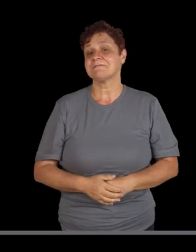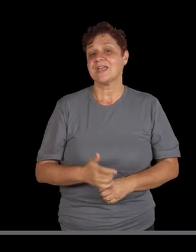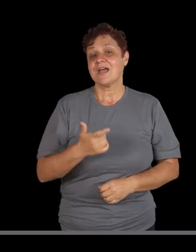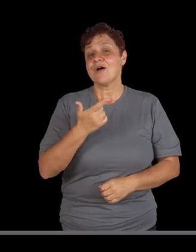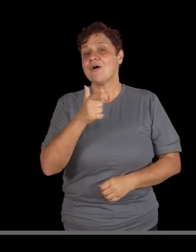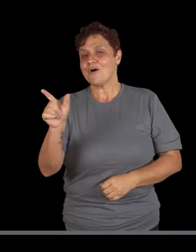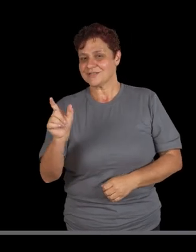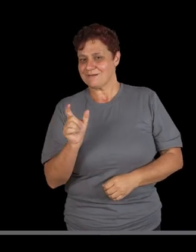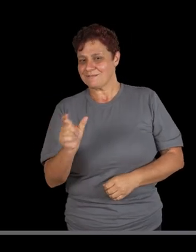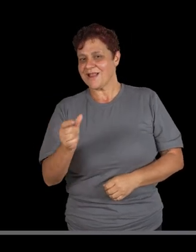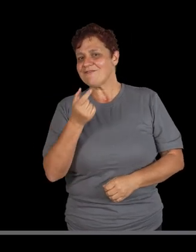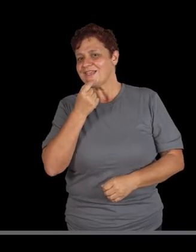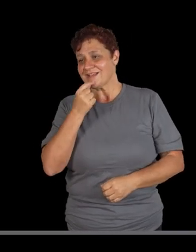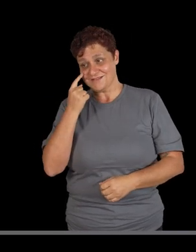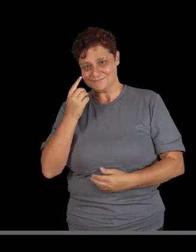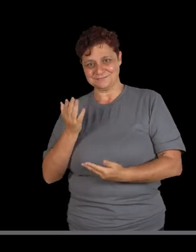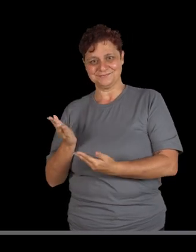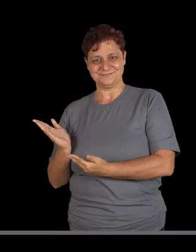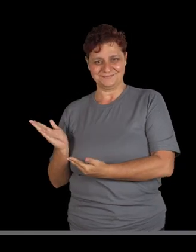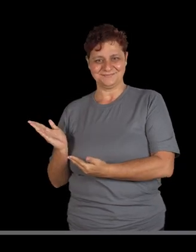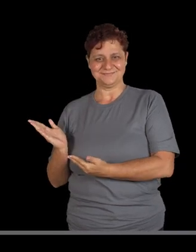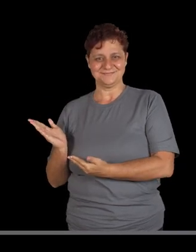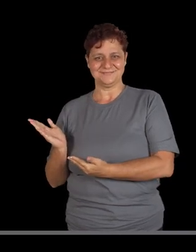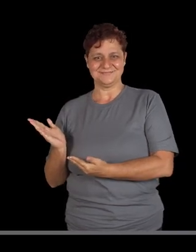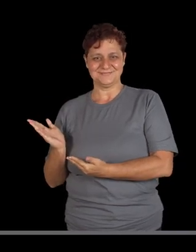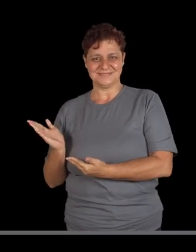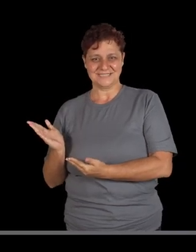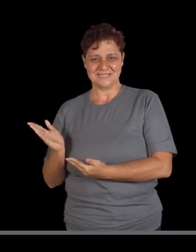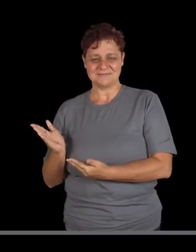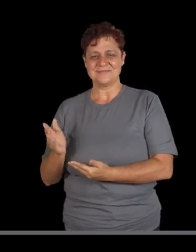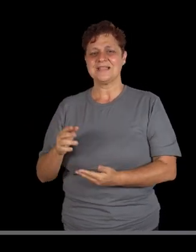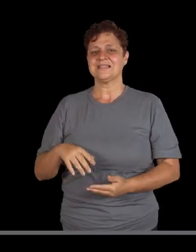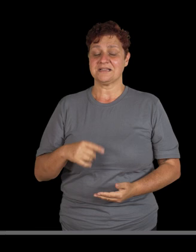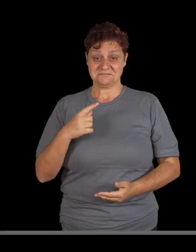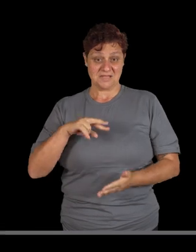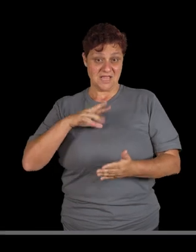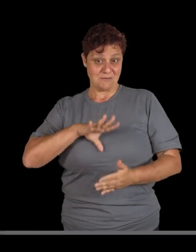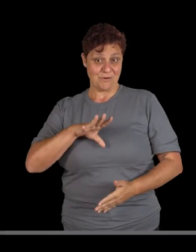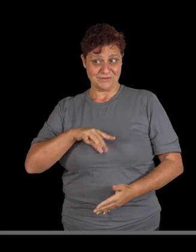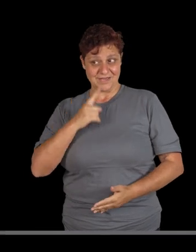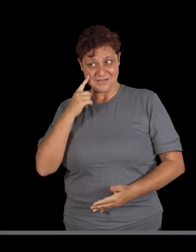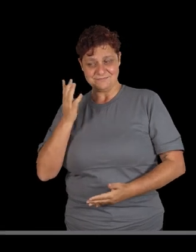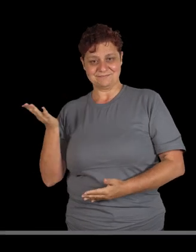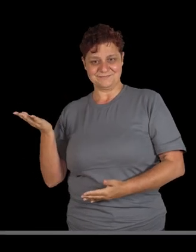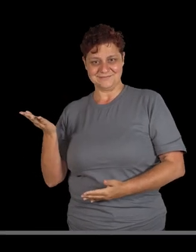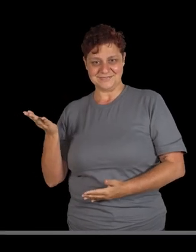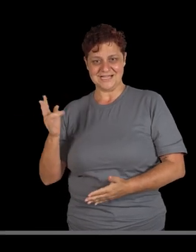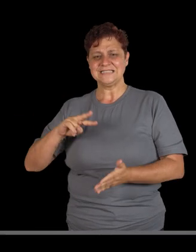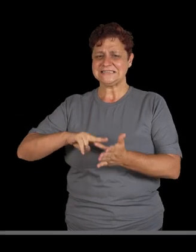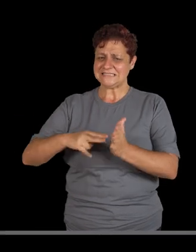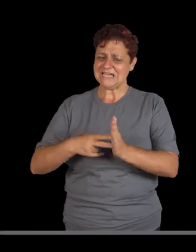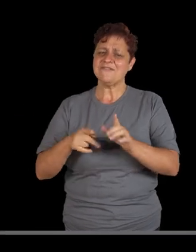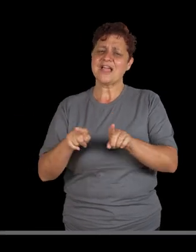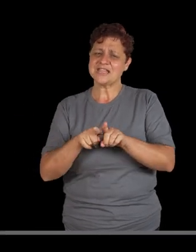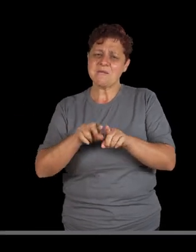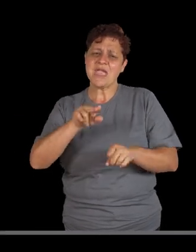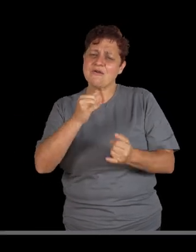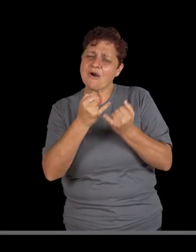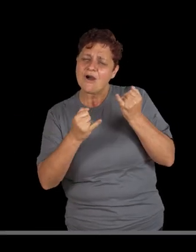segundo é a palavrinha unless, que é o ao menos que. A não ser que.